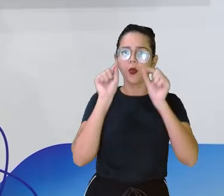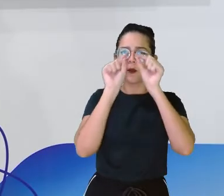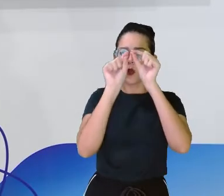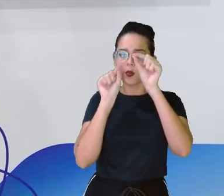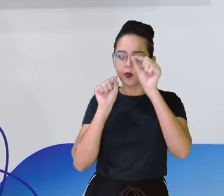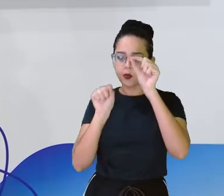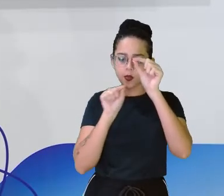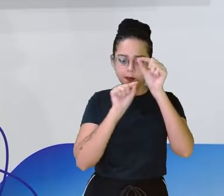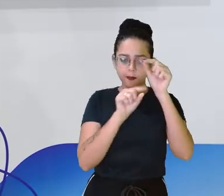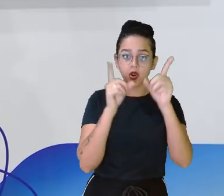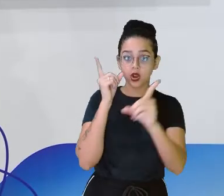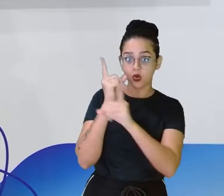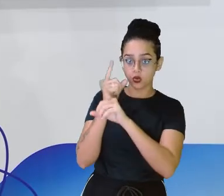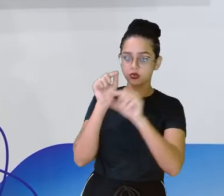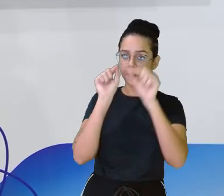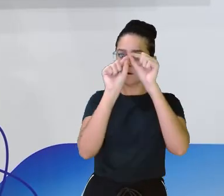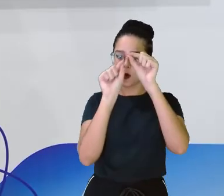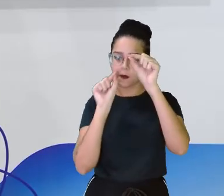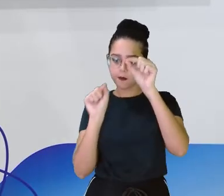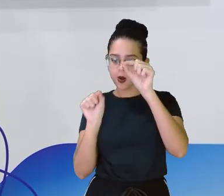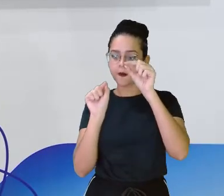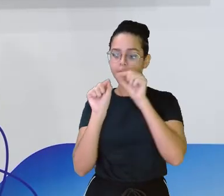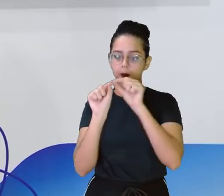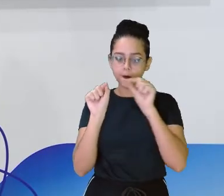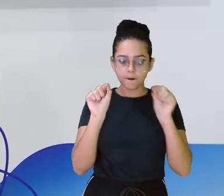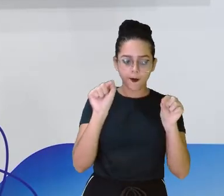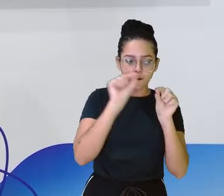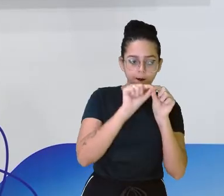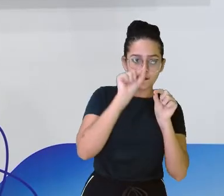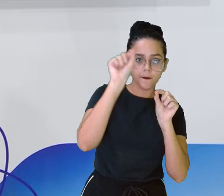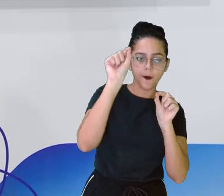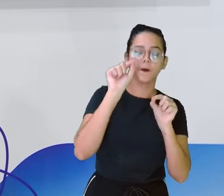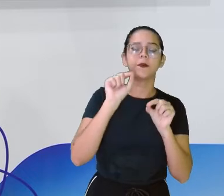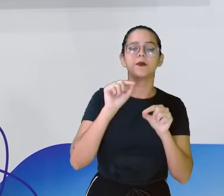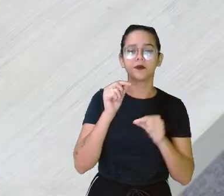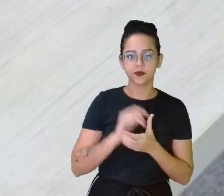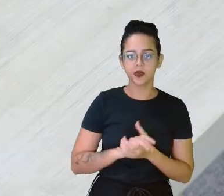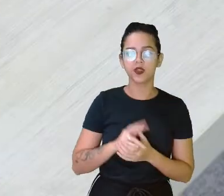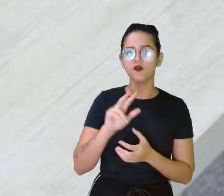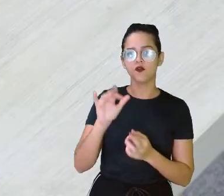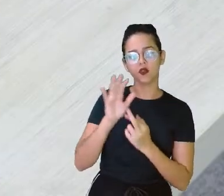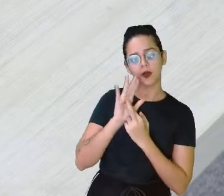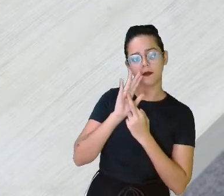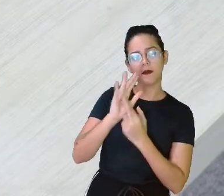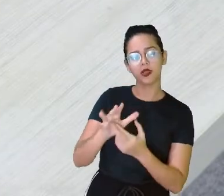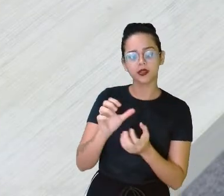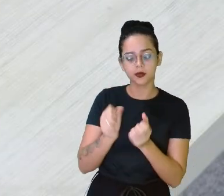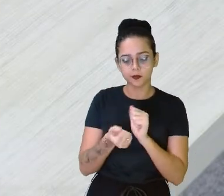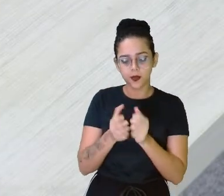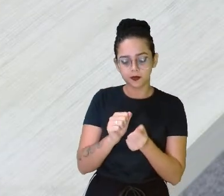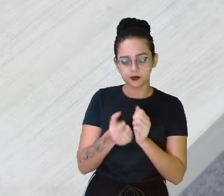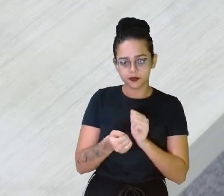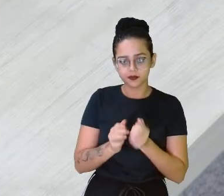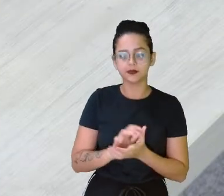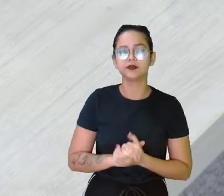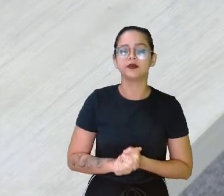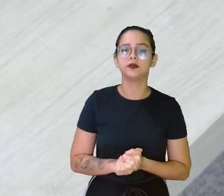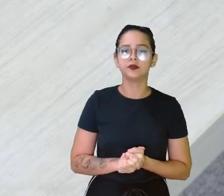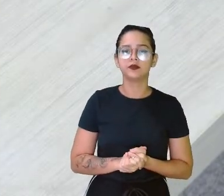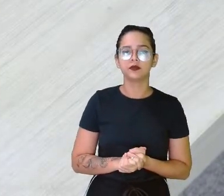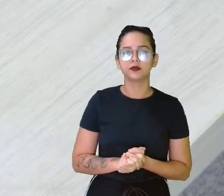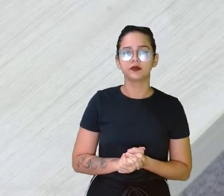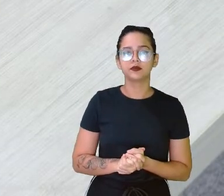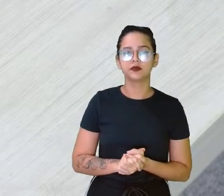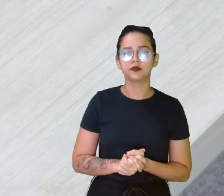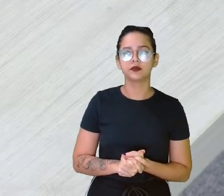de encontro das minhas arestas, que vai estar representado com a massa de modelar. A